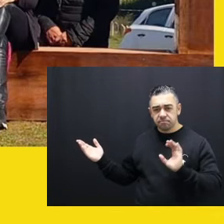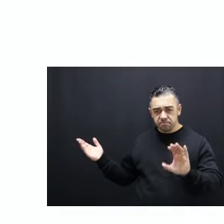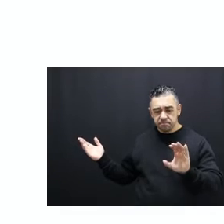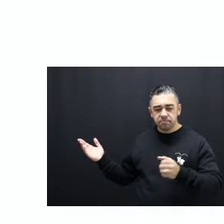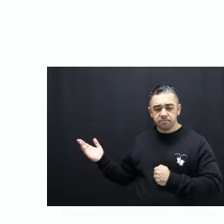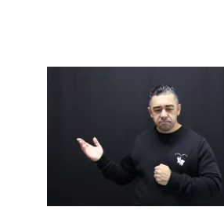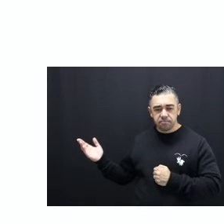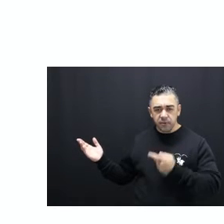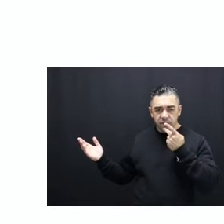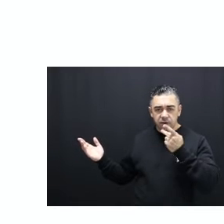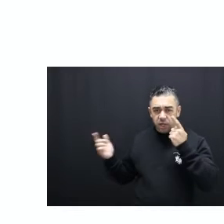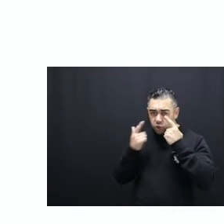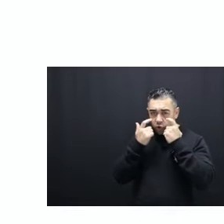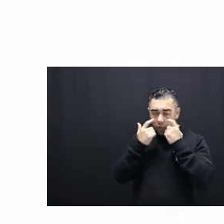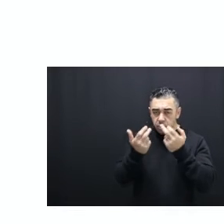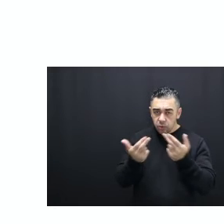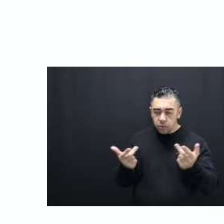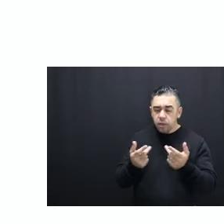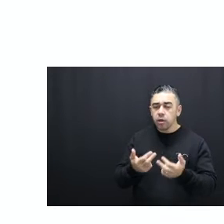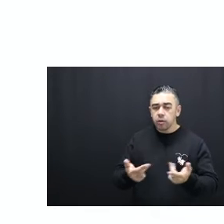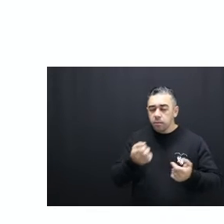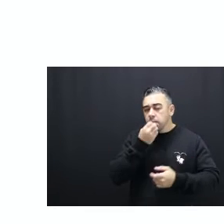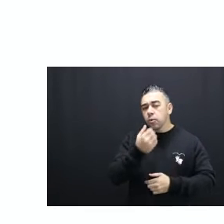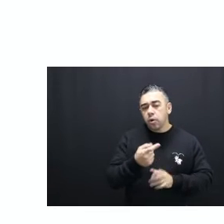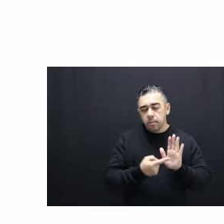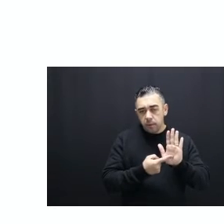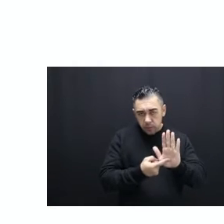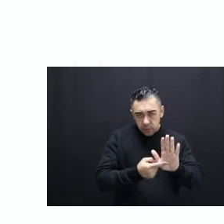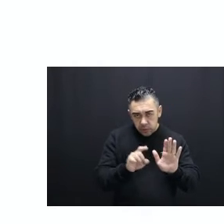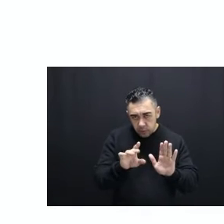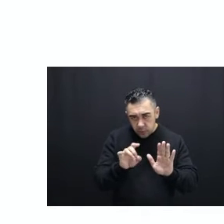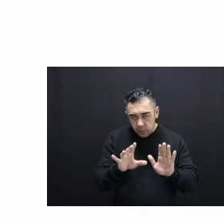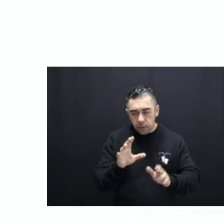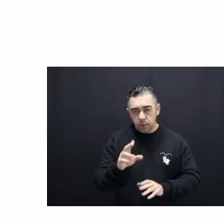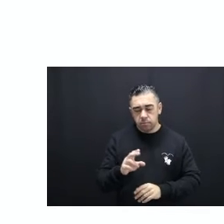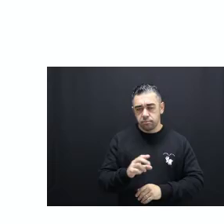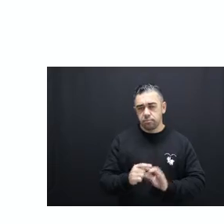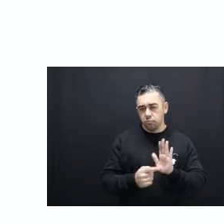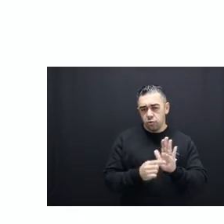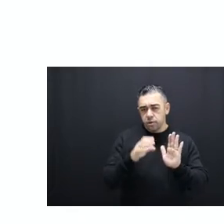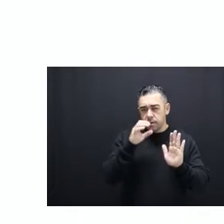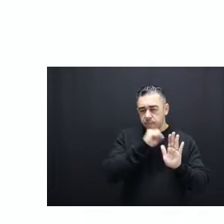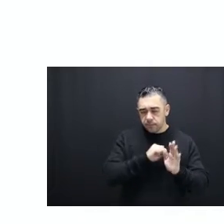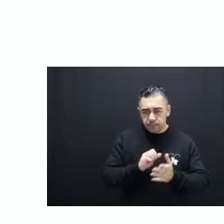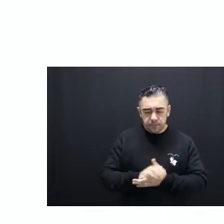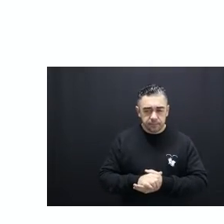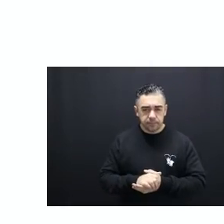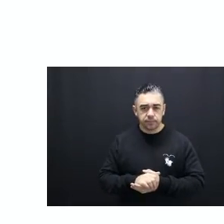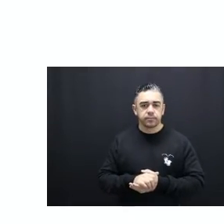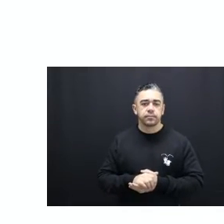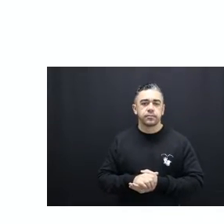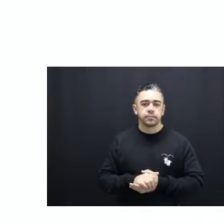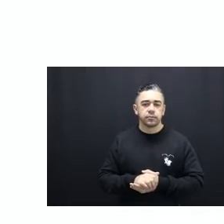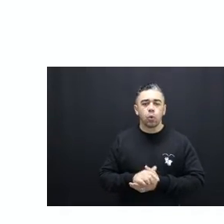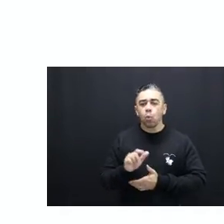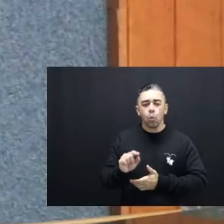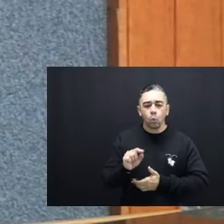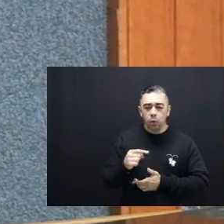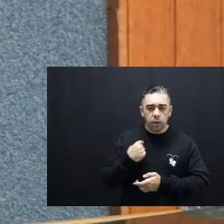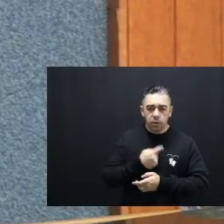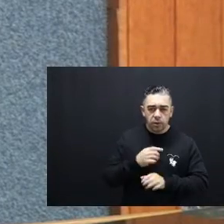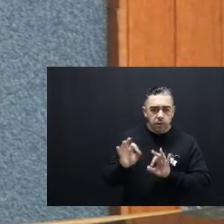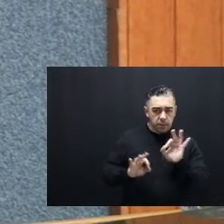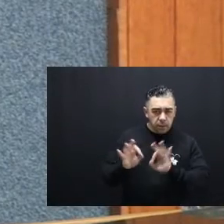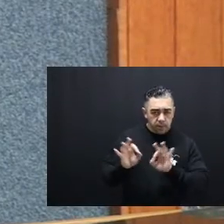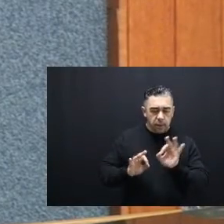tanta coisa choradeira e tem coisa boa você mostrar é só um pincel agir e saladinha de do que a gente tá preparando